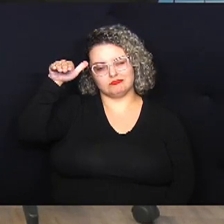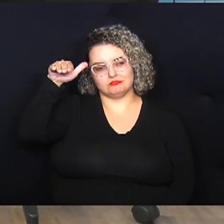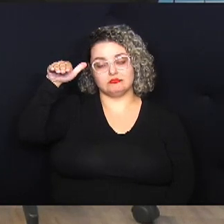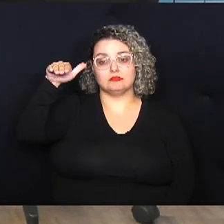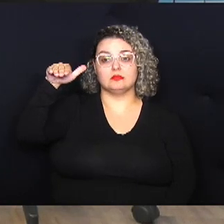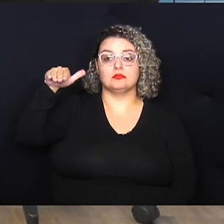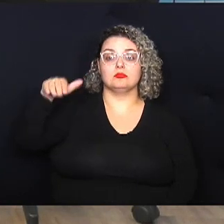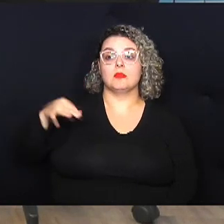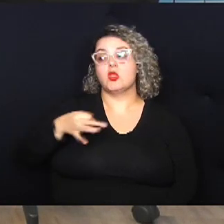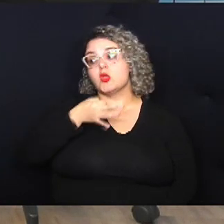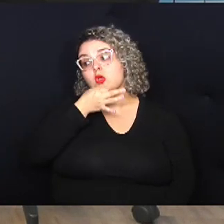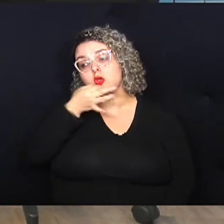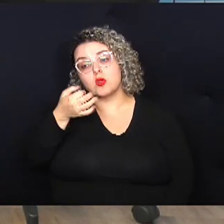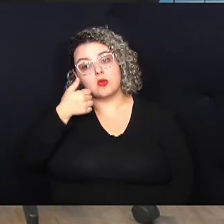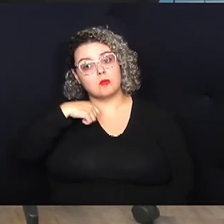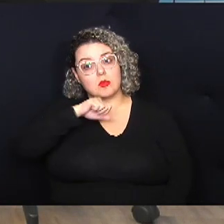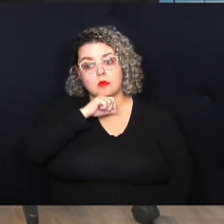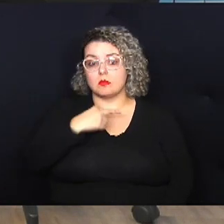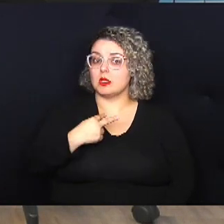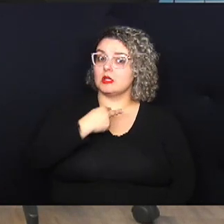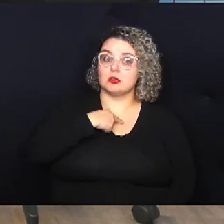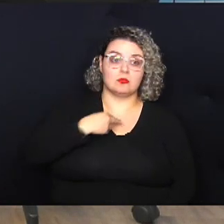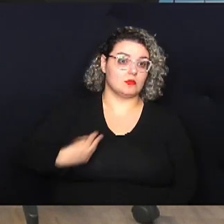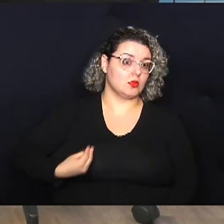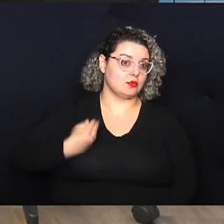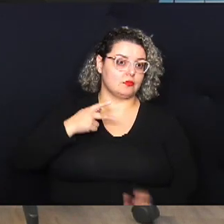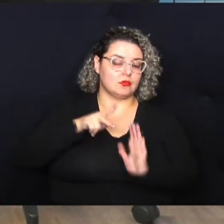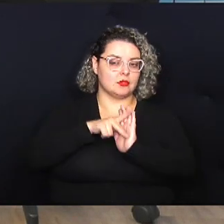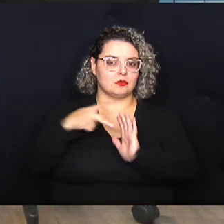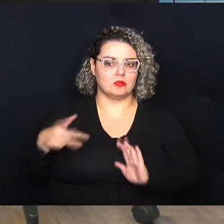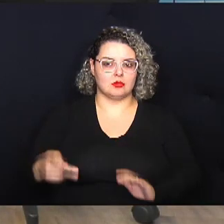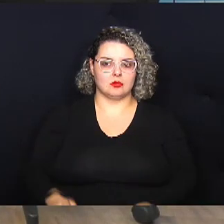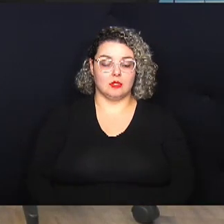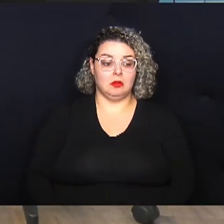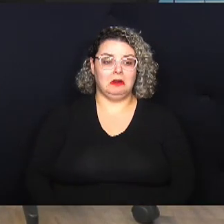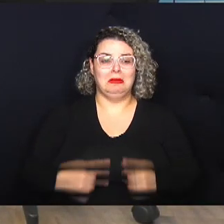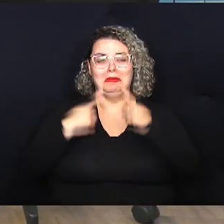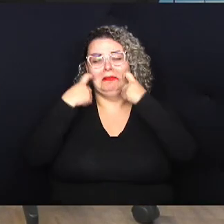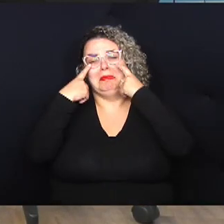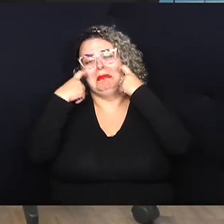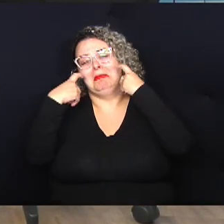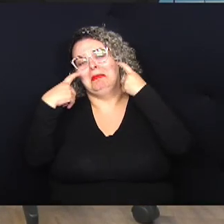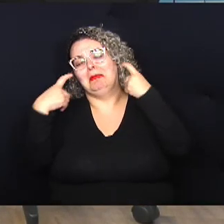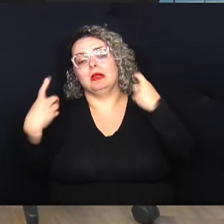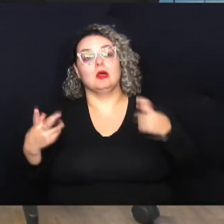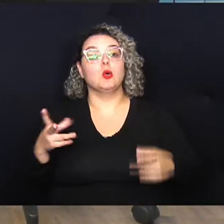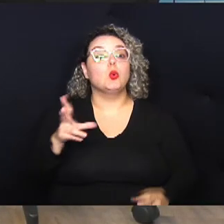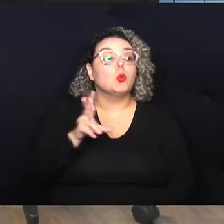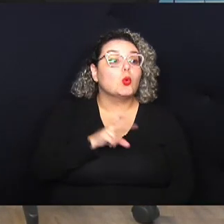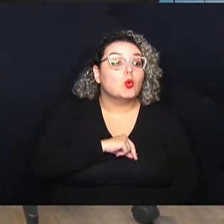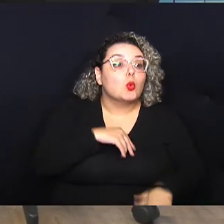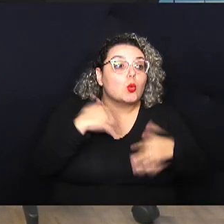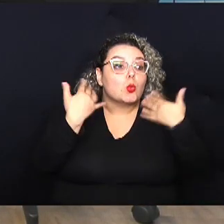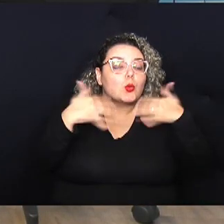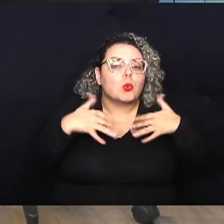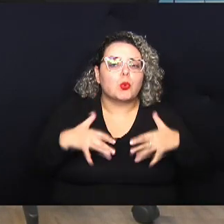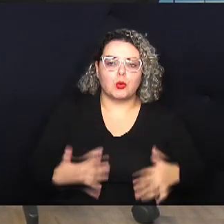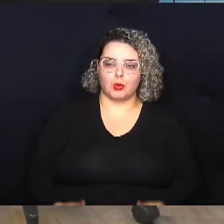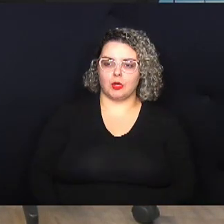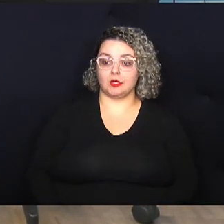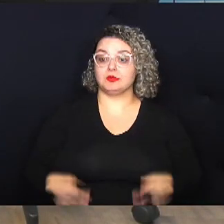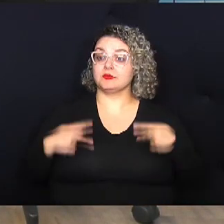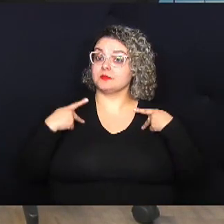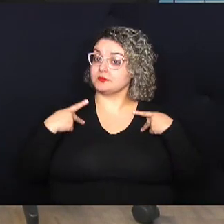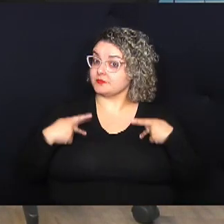sua opinião como mãe, mas você não pode viver por eles. Ela começou a chorar. Poxa vida. Eu falei, você está com